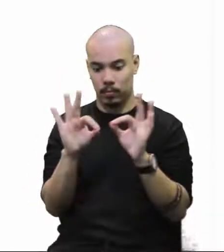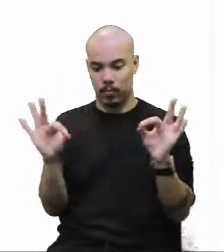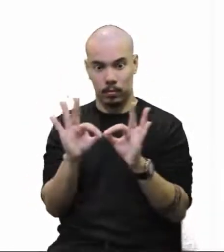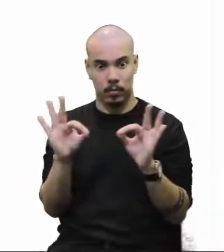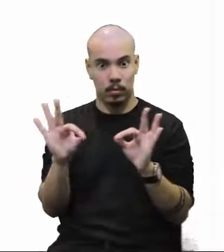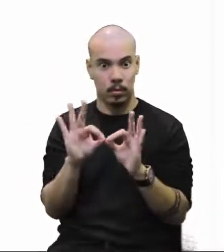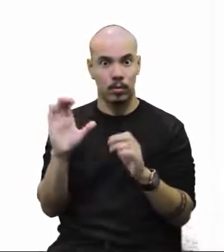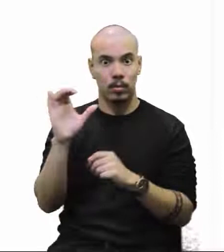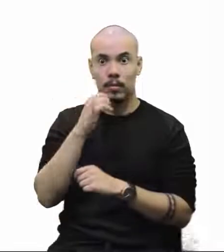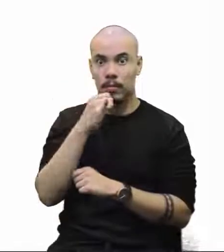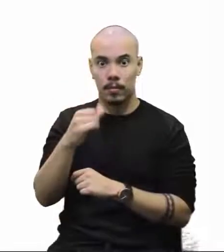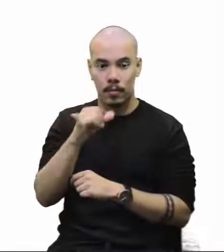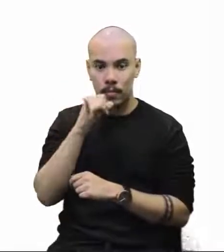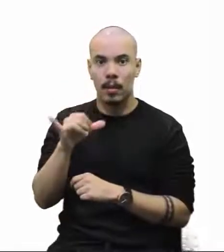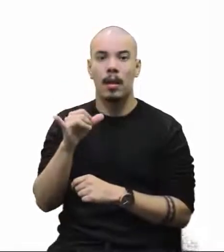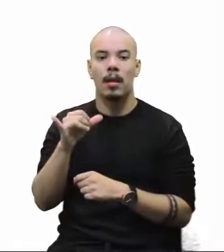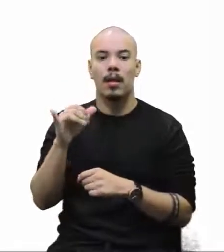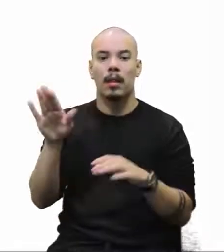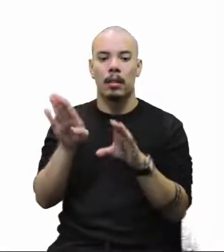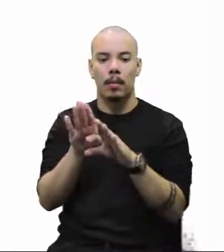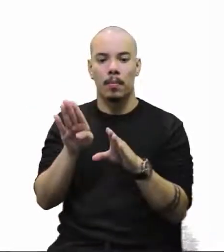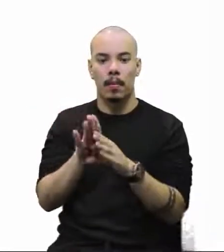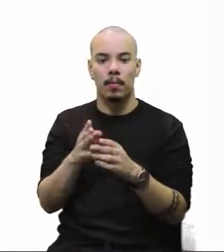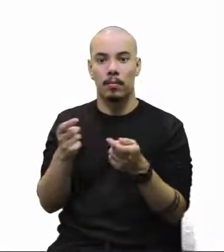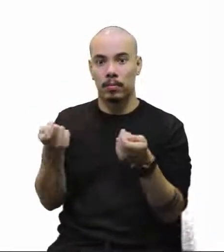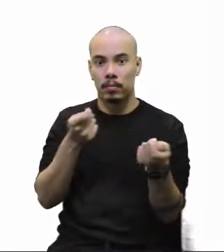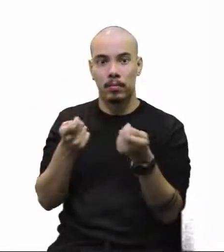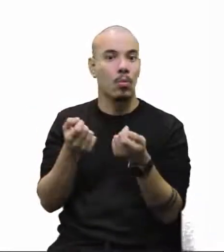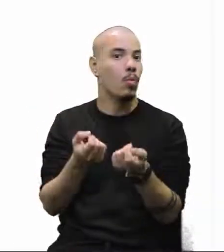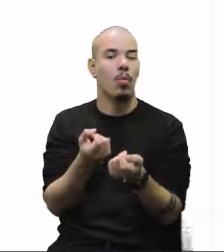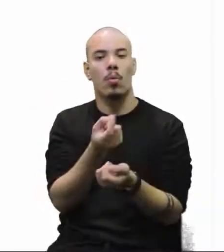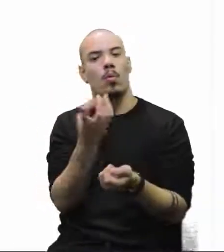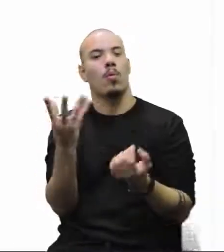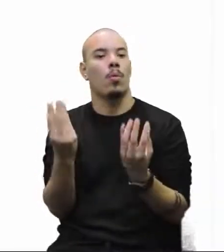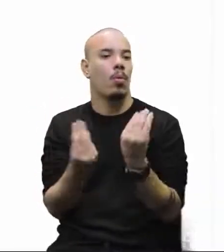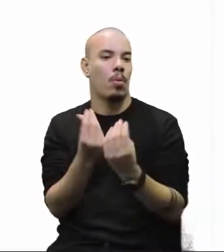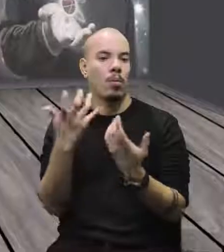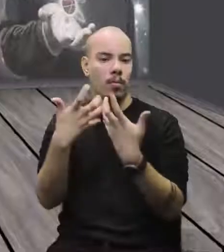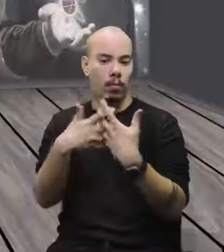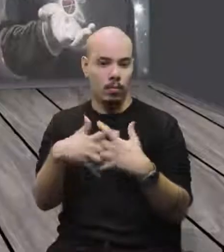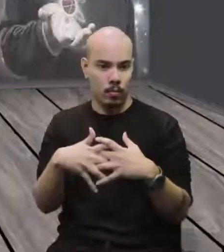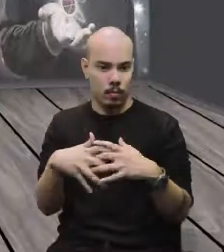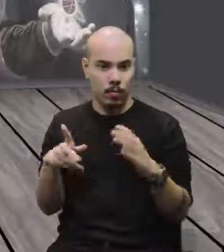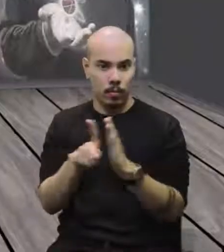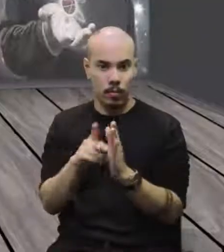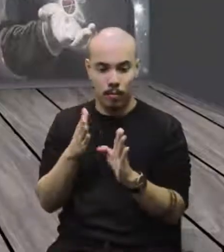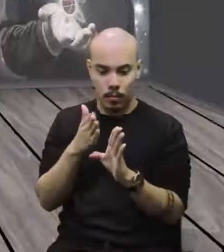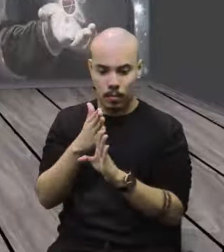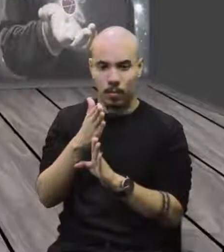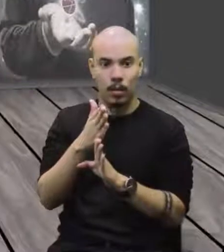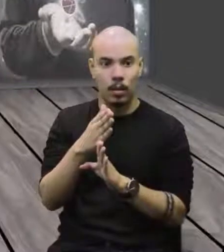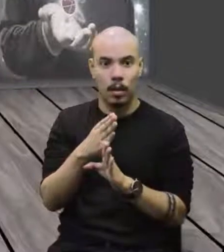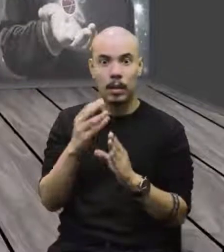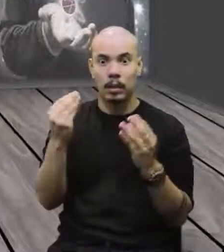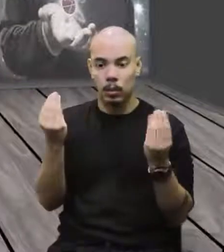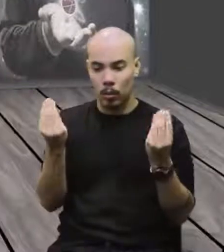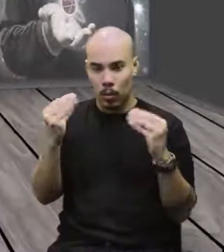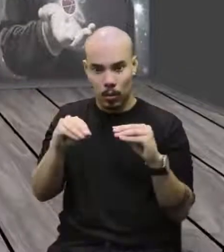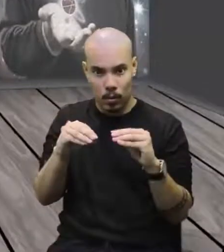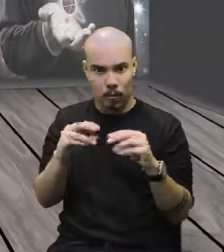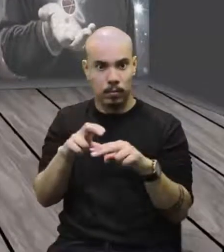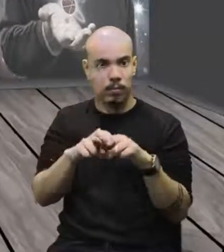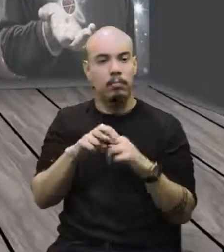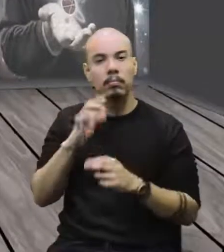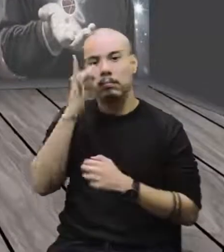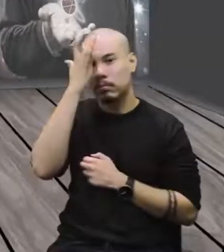as cargas, né? O nosso amperímetro vai medir a corrente elétrica naquele condutor, se você colocar, e não as cargas. Então é mais